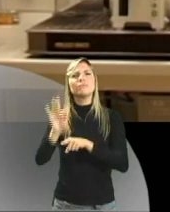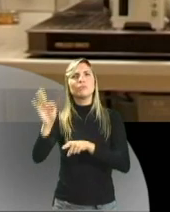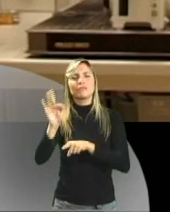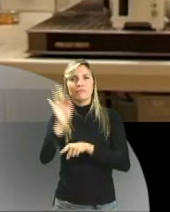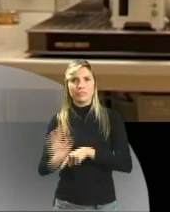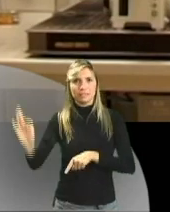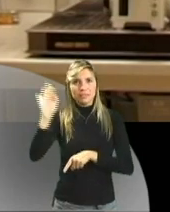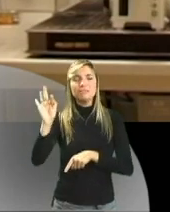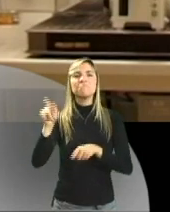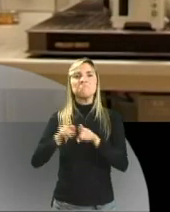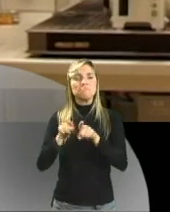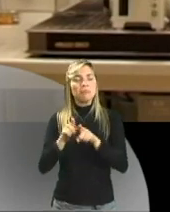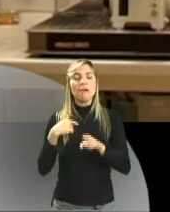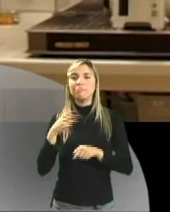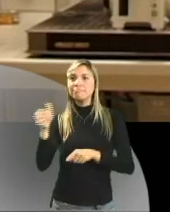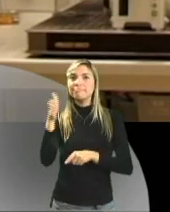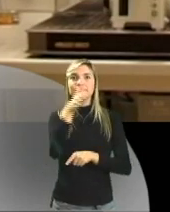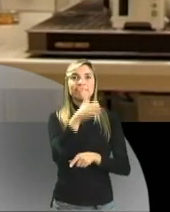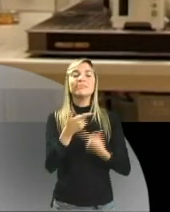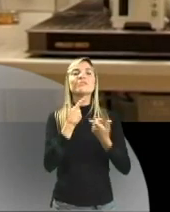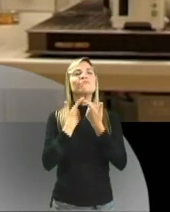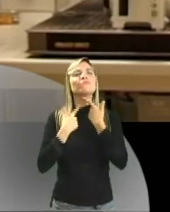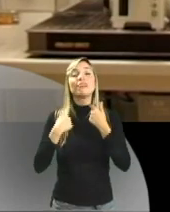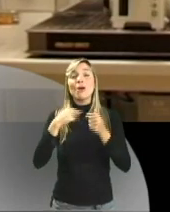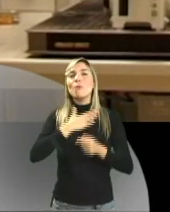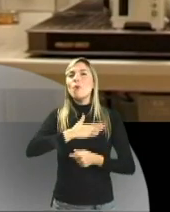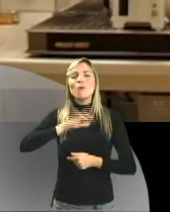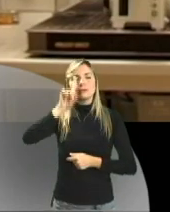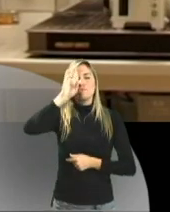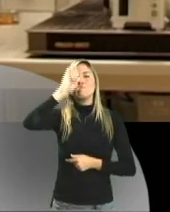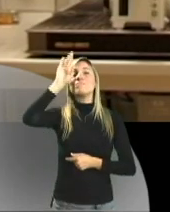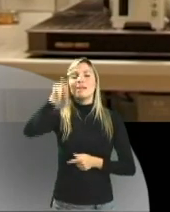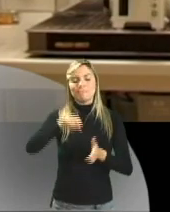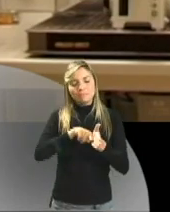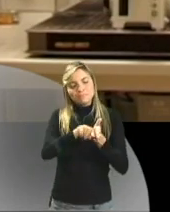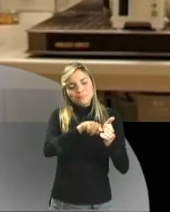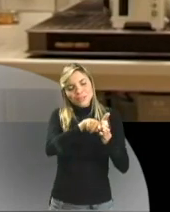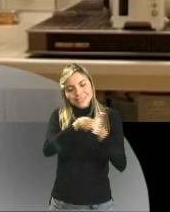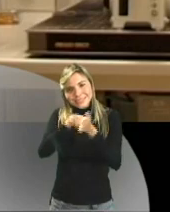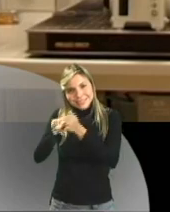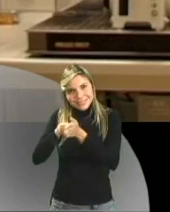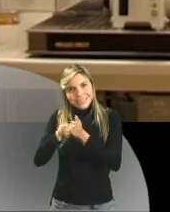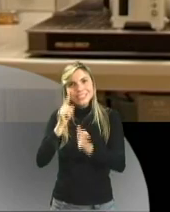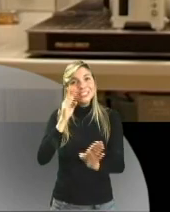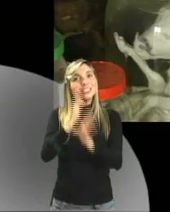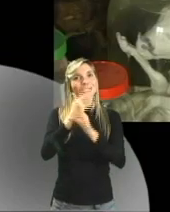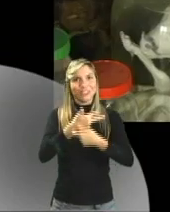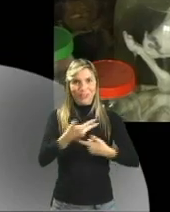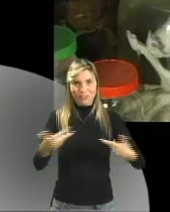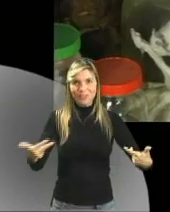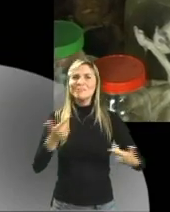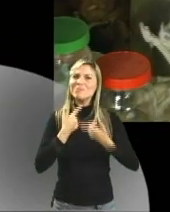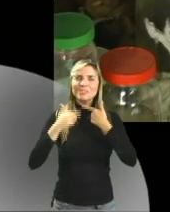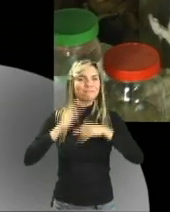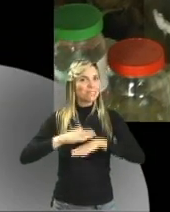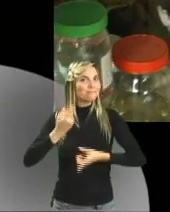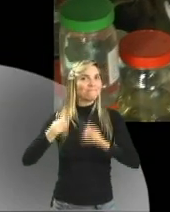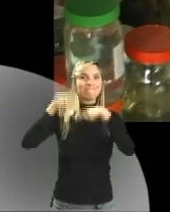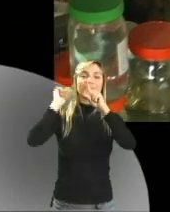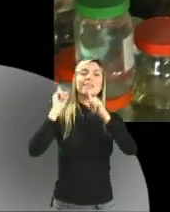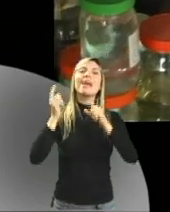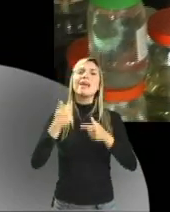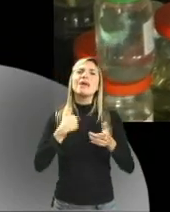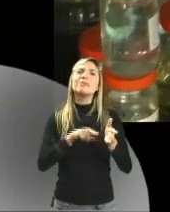federais. E assim me fascinei pela pesquisa e novas descobertas e quis ir além. Meus projetos de